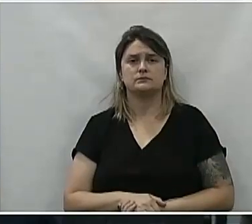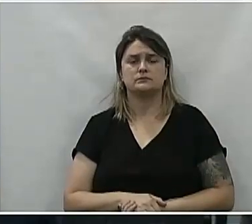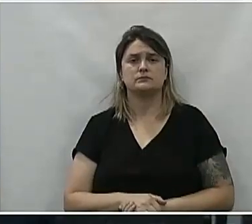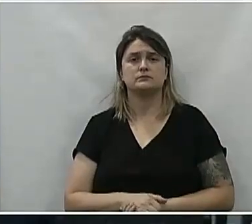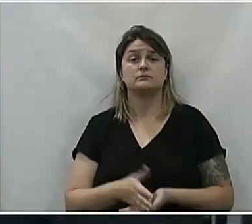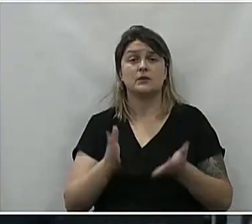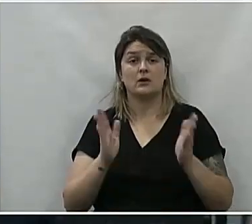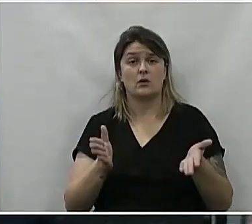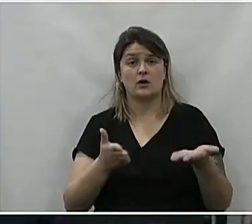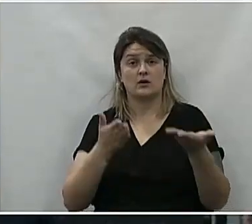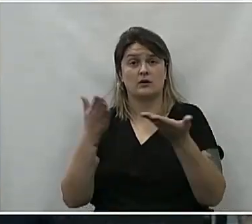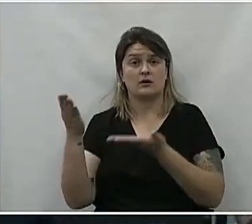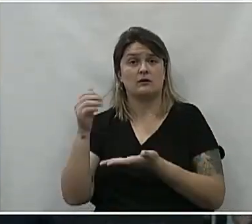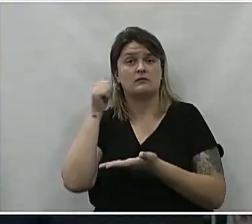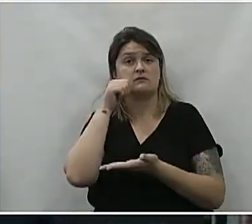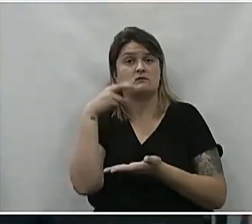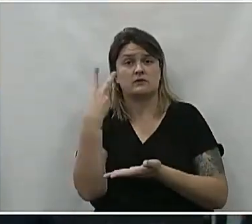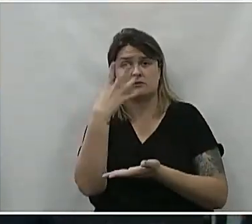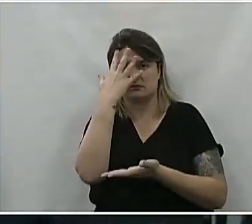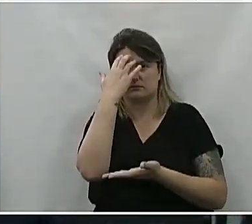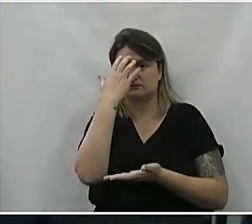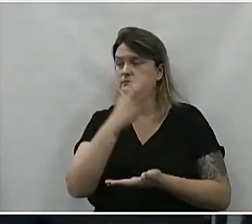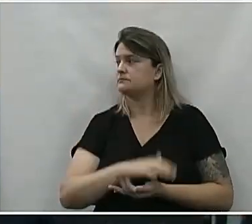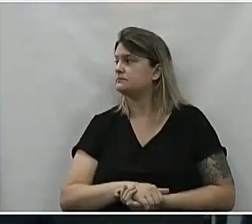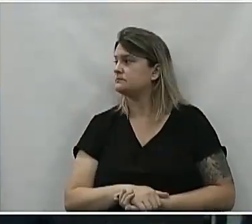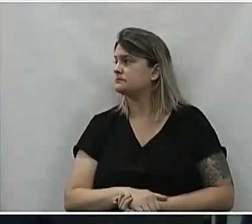Com a palavra Vereadora Taís